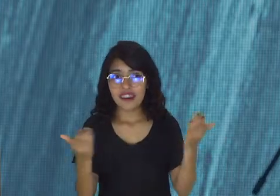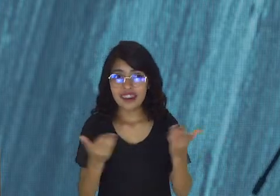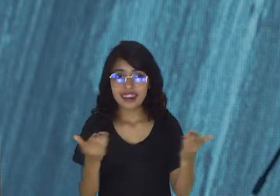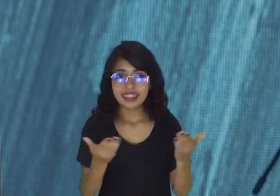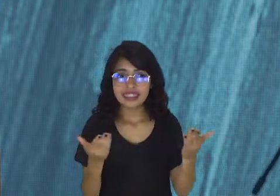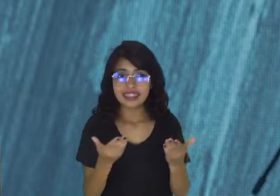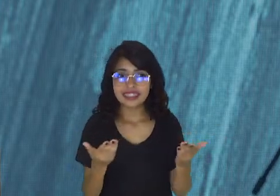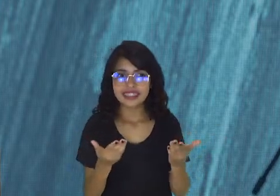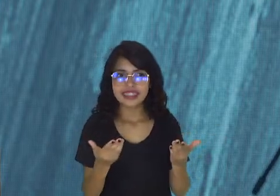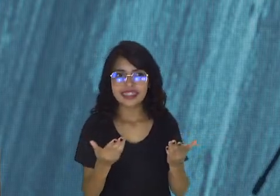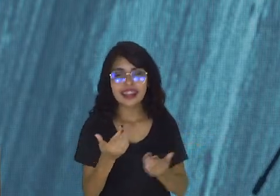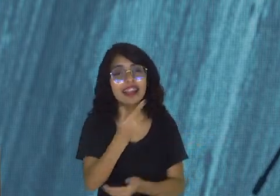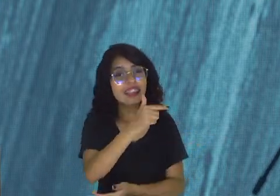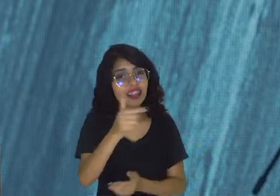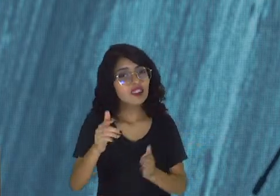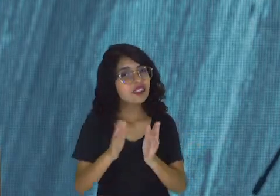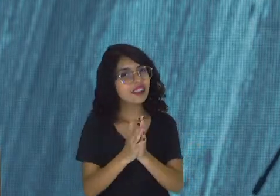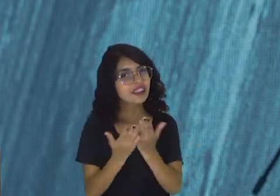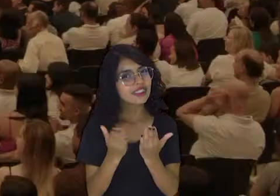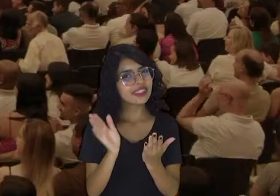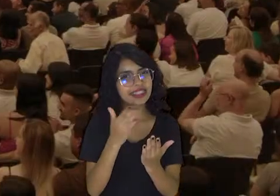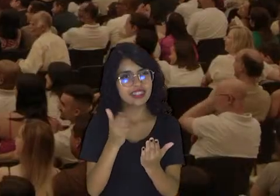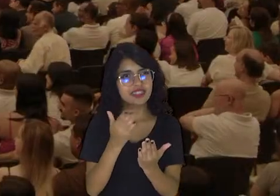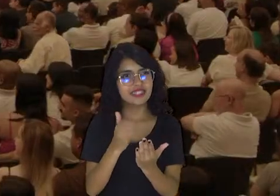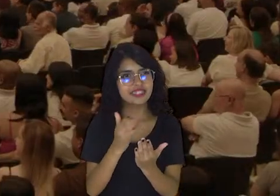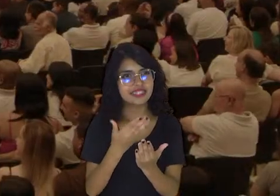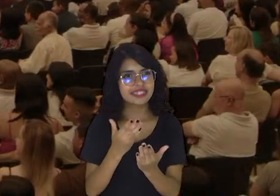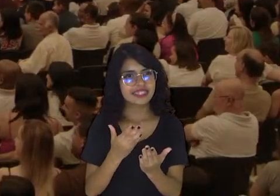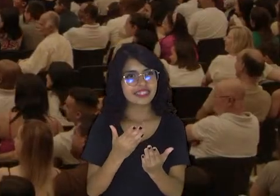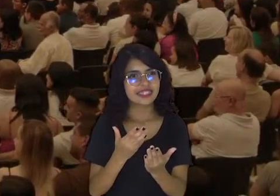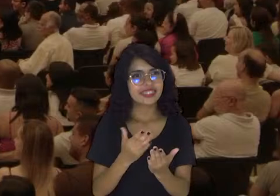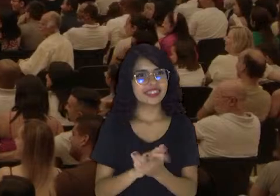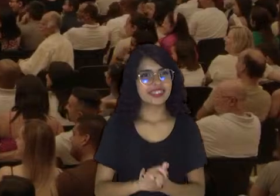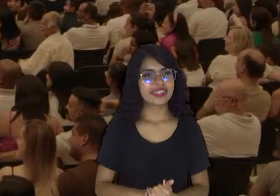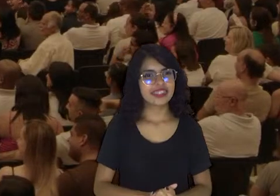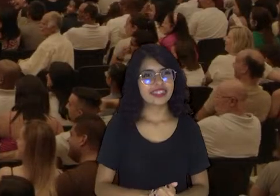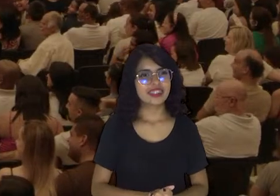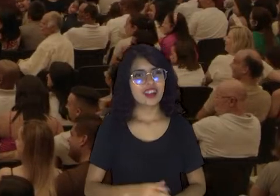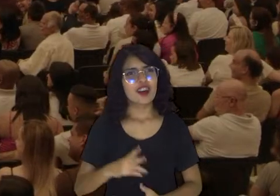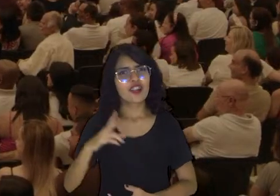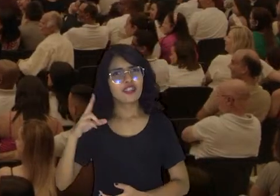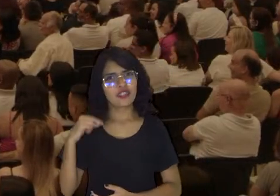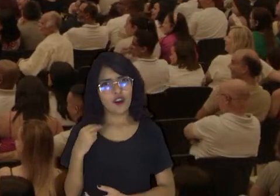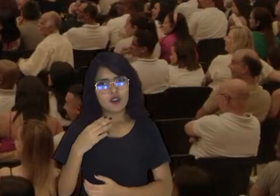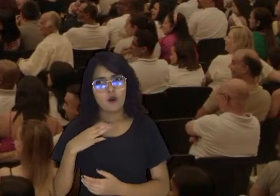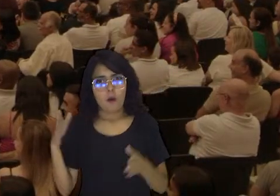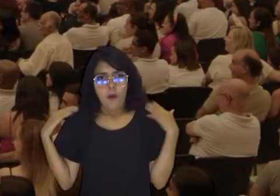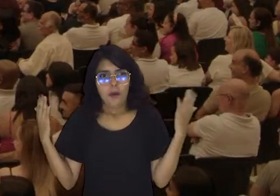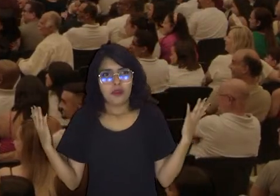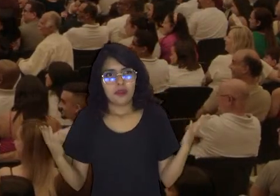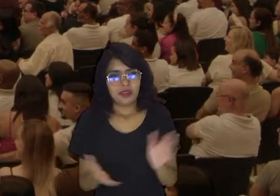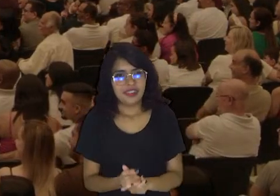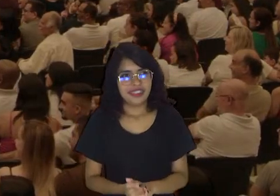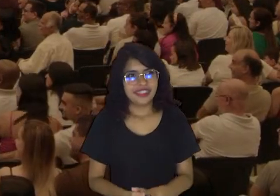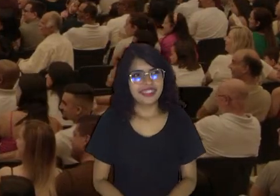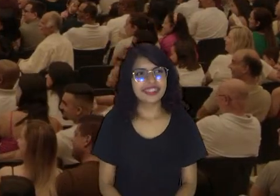Pô, cara, eu tenho 59 anos, meu. Me assusta, não.